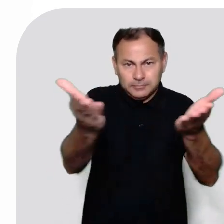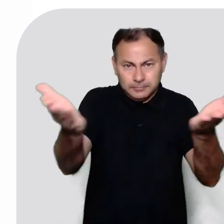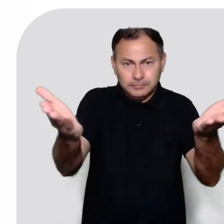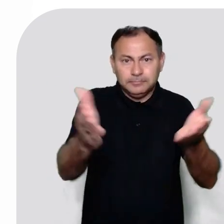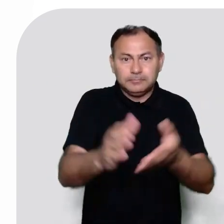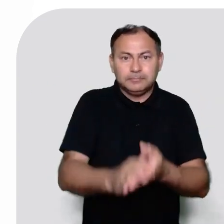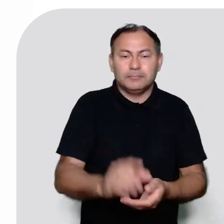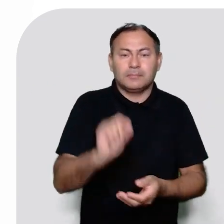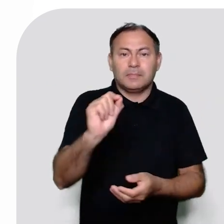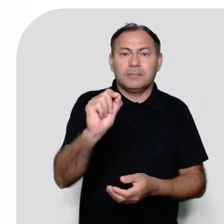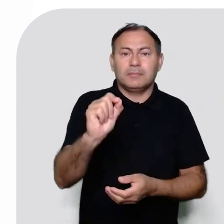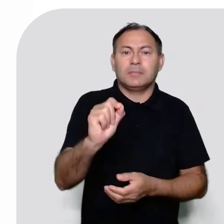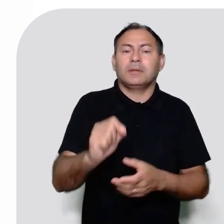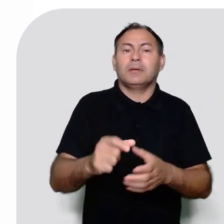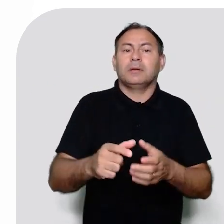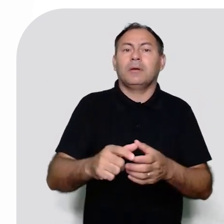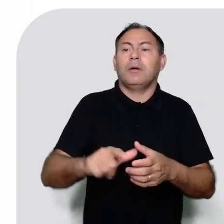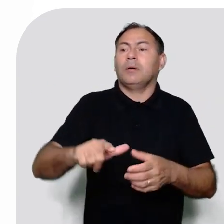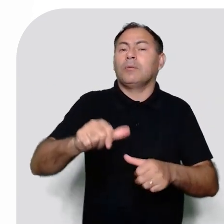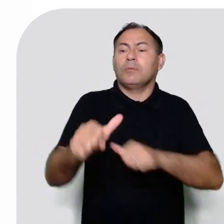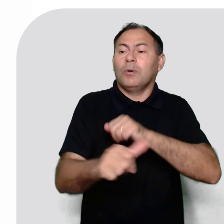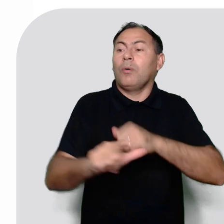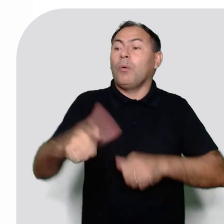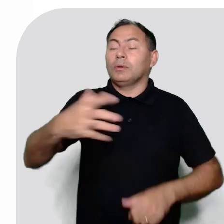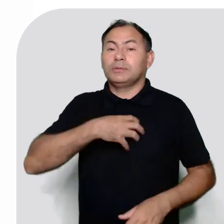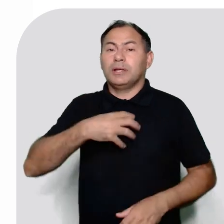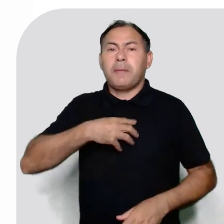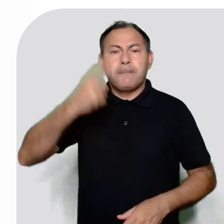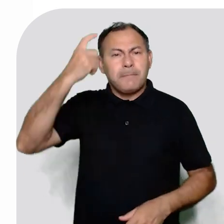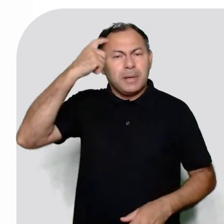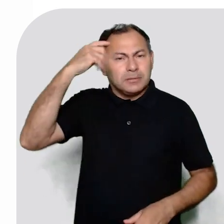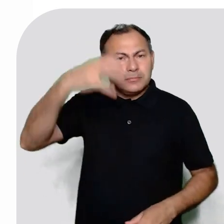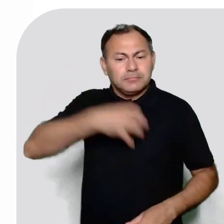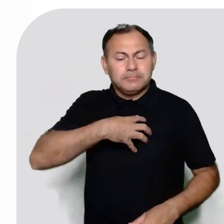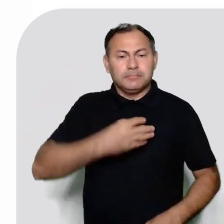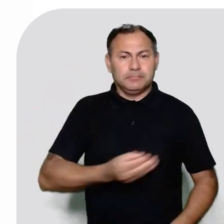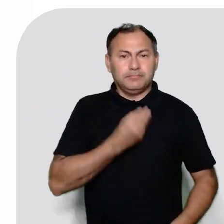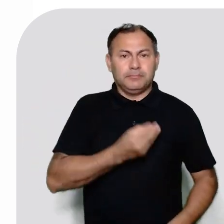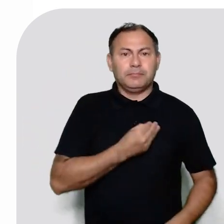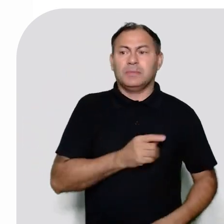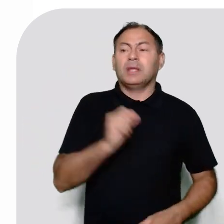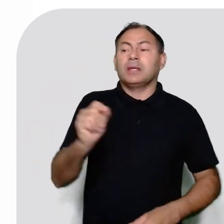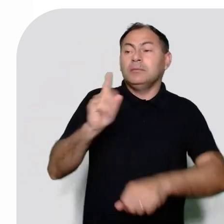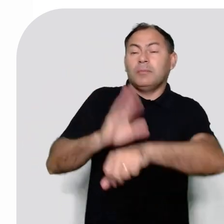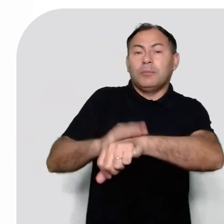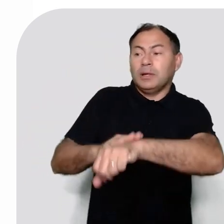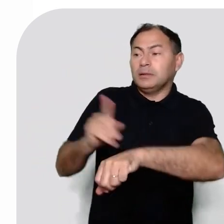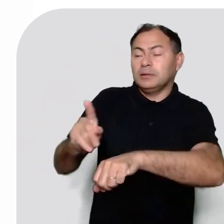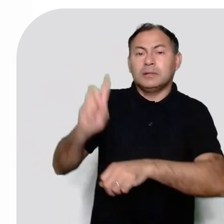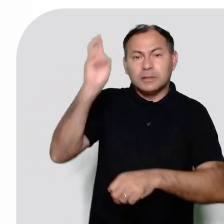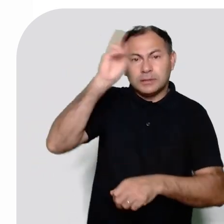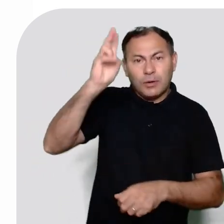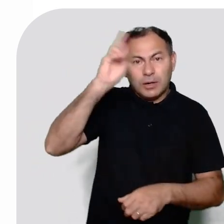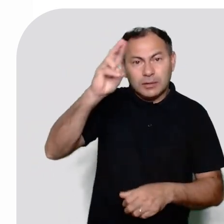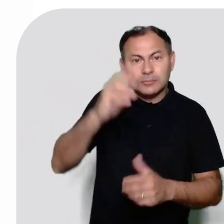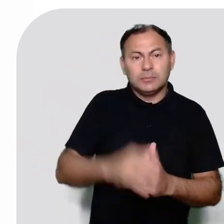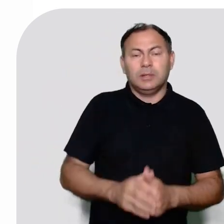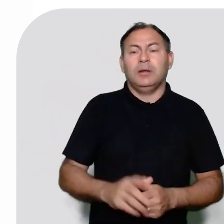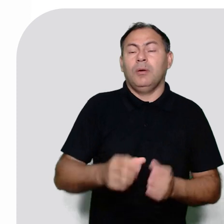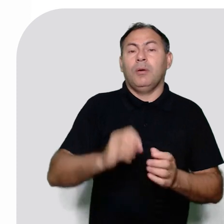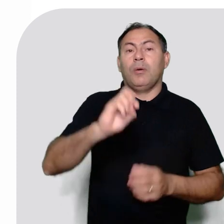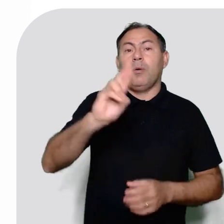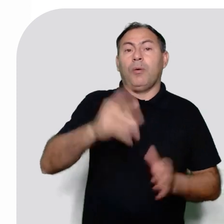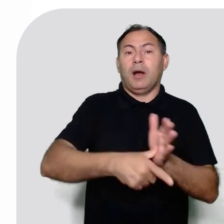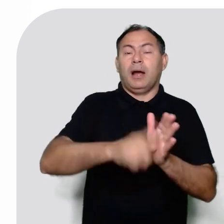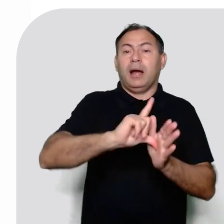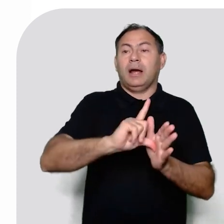vocês outras formas de pensar o sentido da vida que naquele momento da história ou